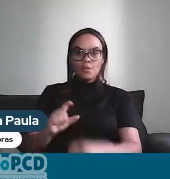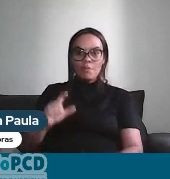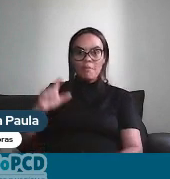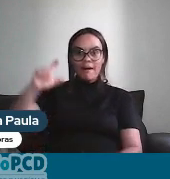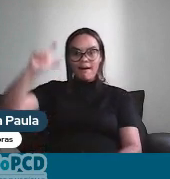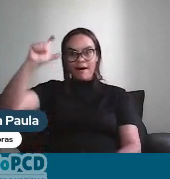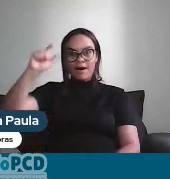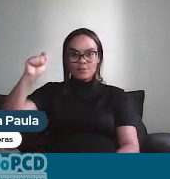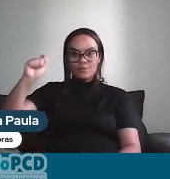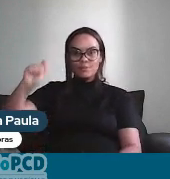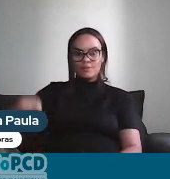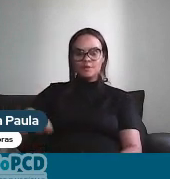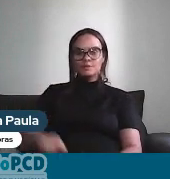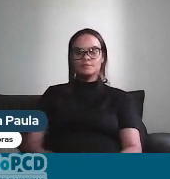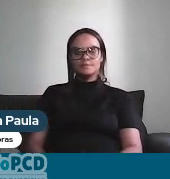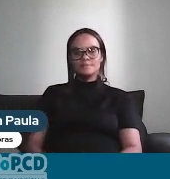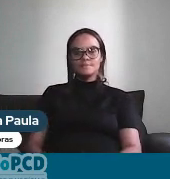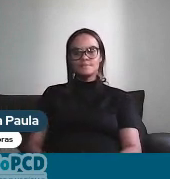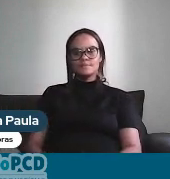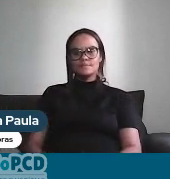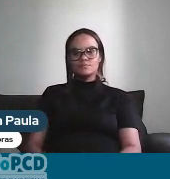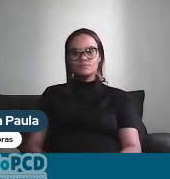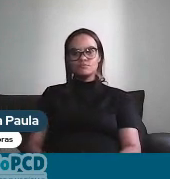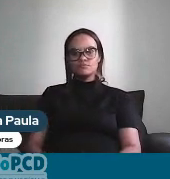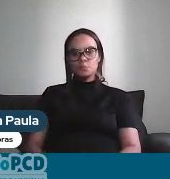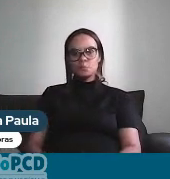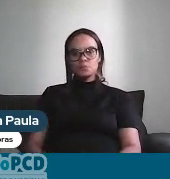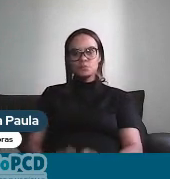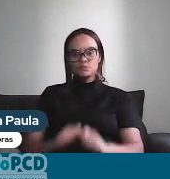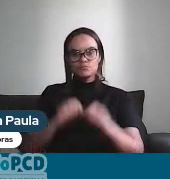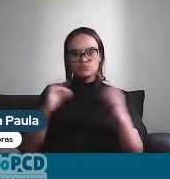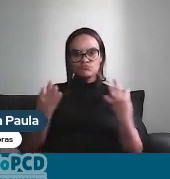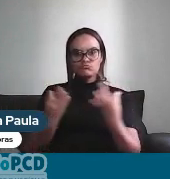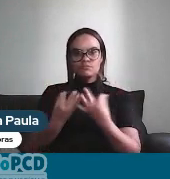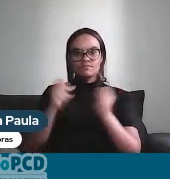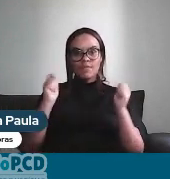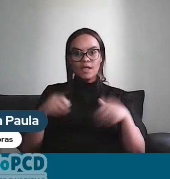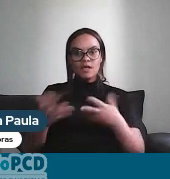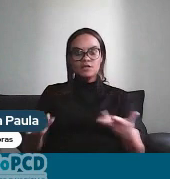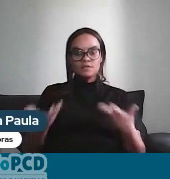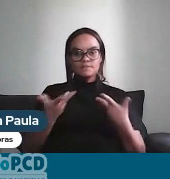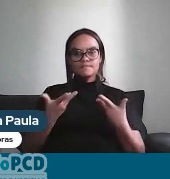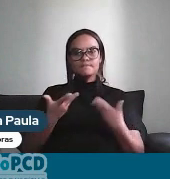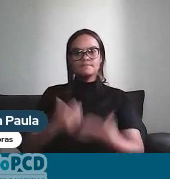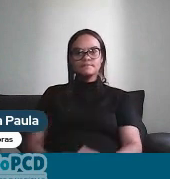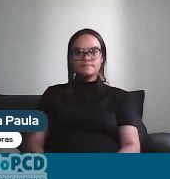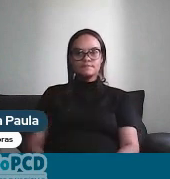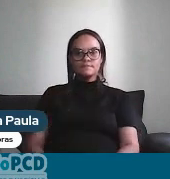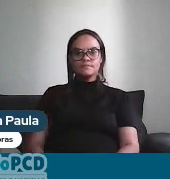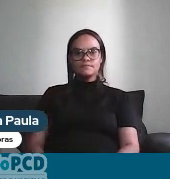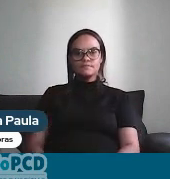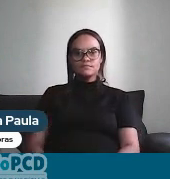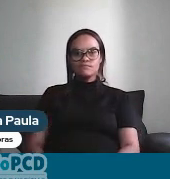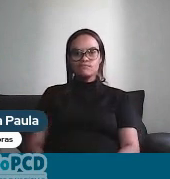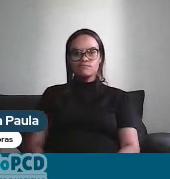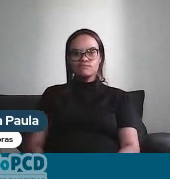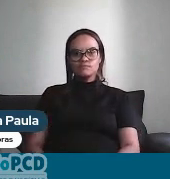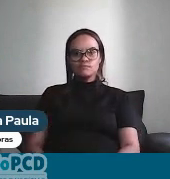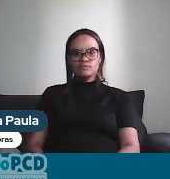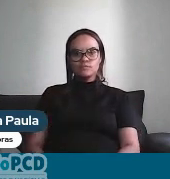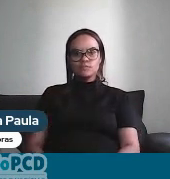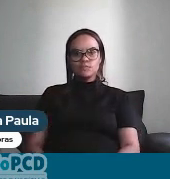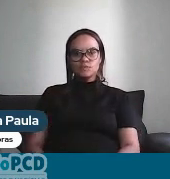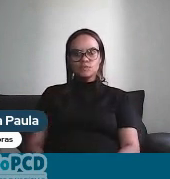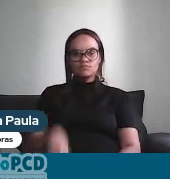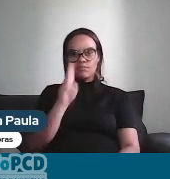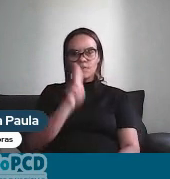a capacidade com que as famílias possam receber esse benefício para o uso